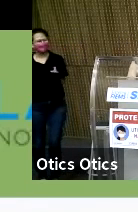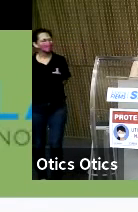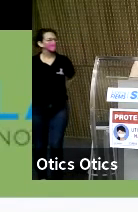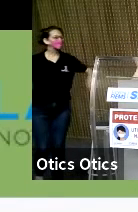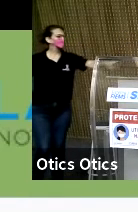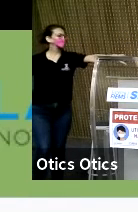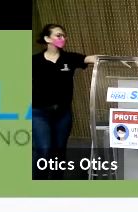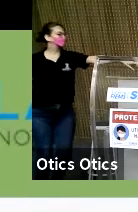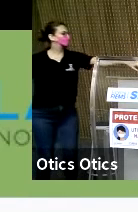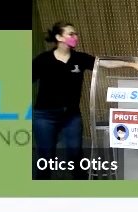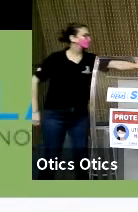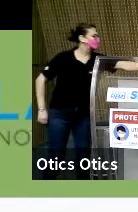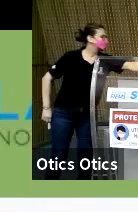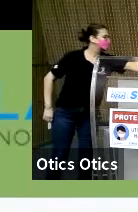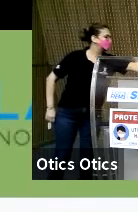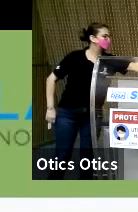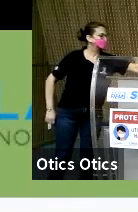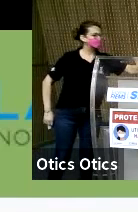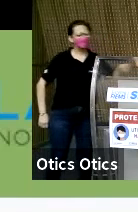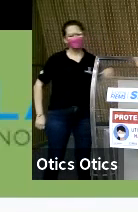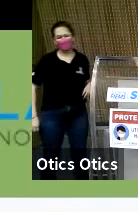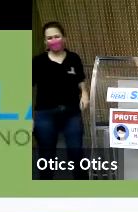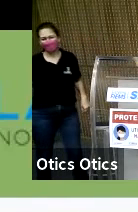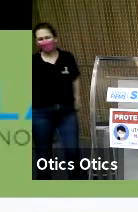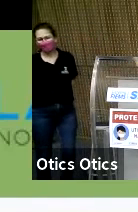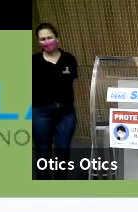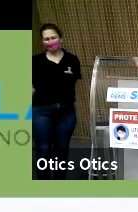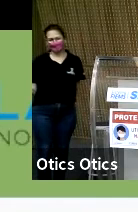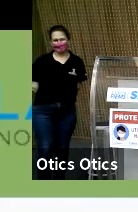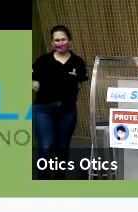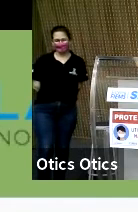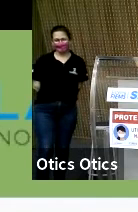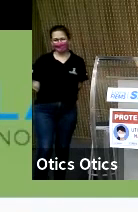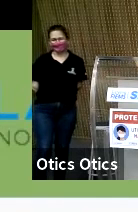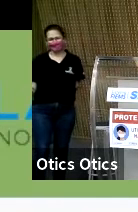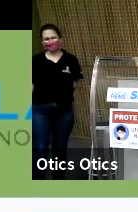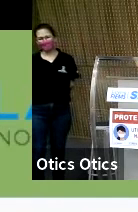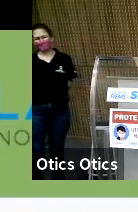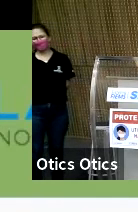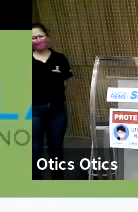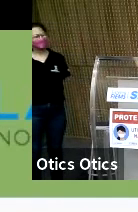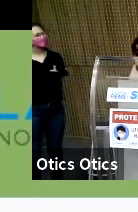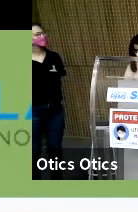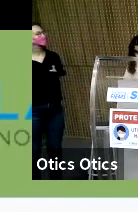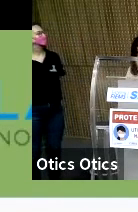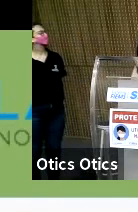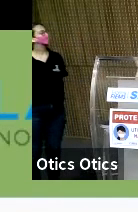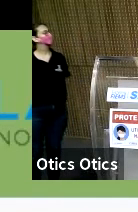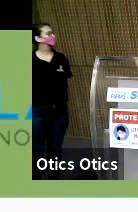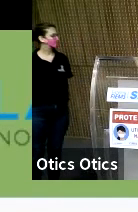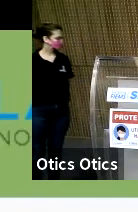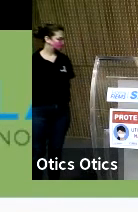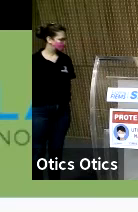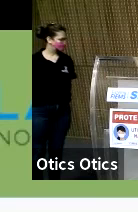isso, né? Vai lá pra frente. Pra frente, vai. Só pra frente. Meu nome é